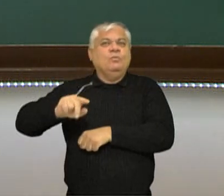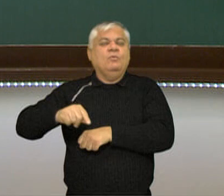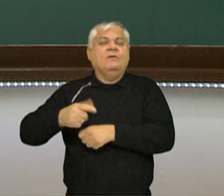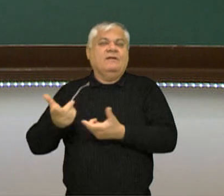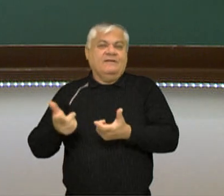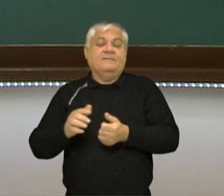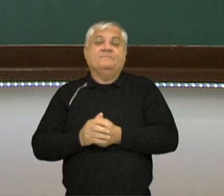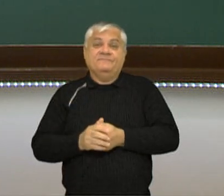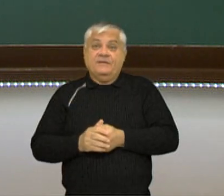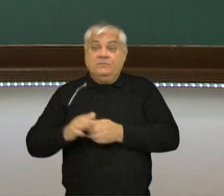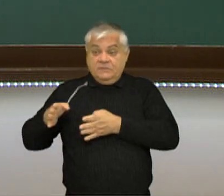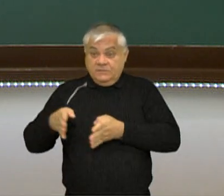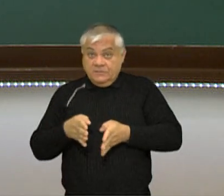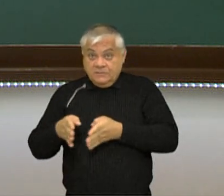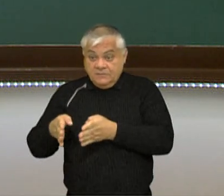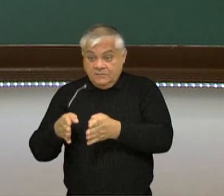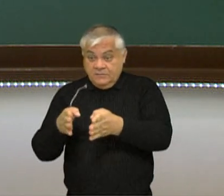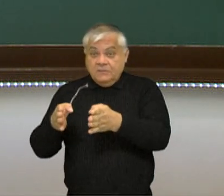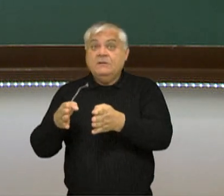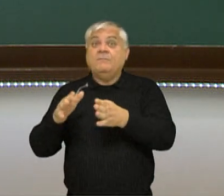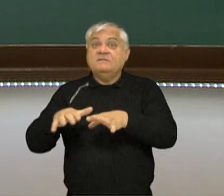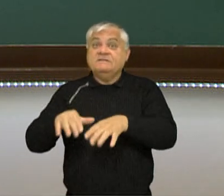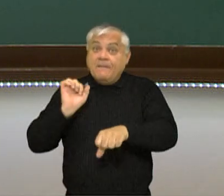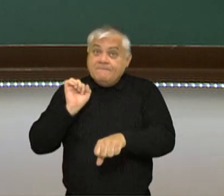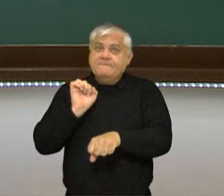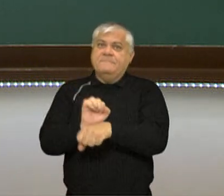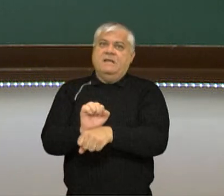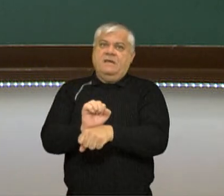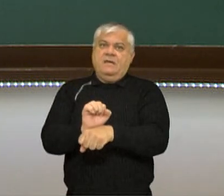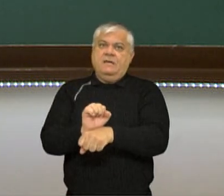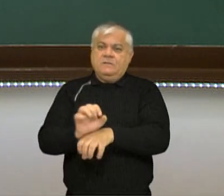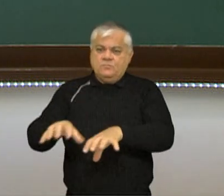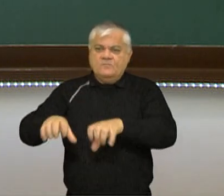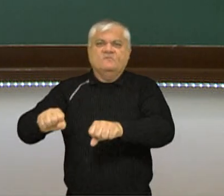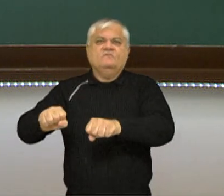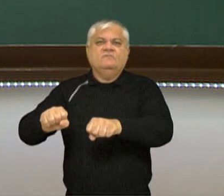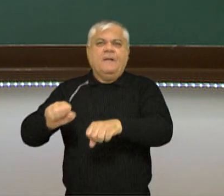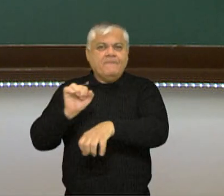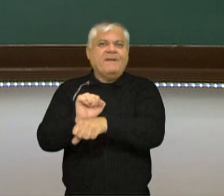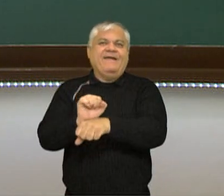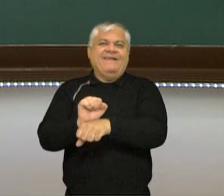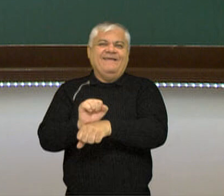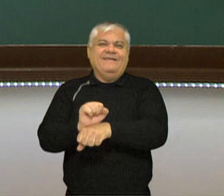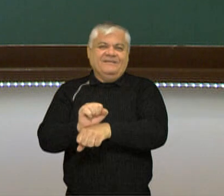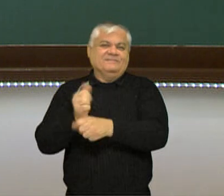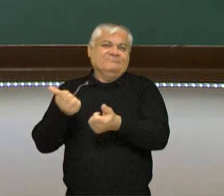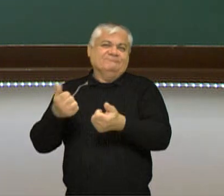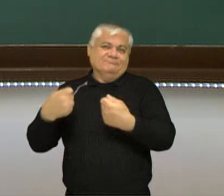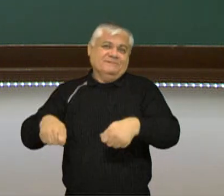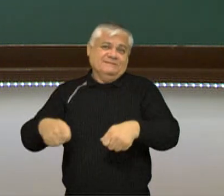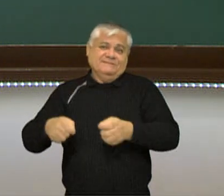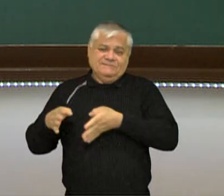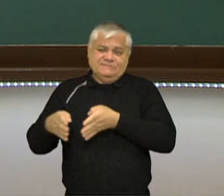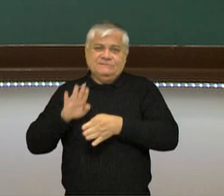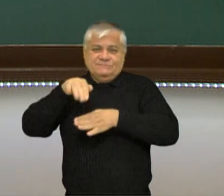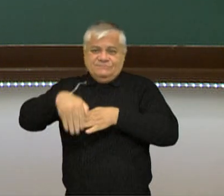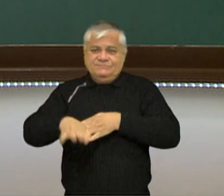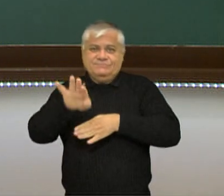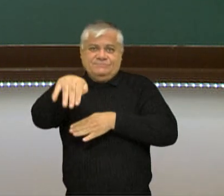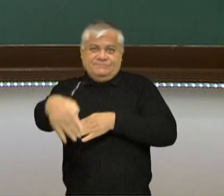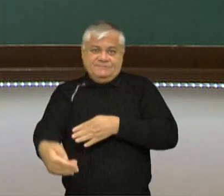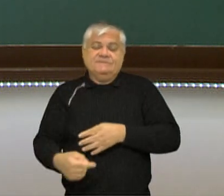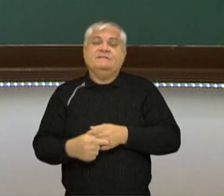bicicleta. Na trilha, o ciclista precisava de um freio que realmente travasse a roda instantaneamente. Então essas foram